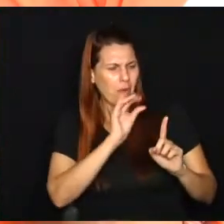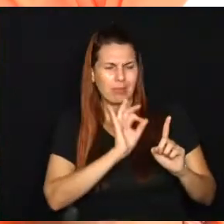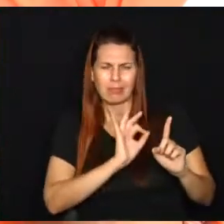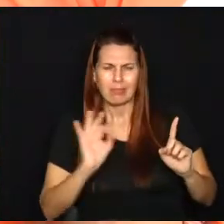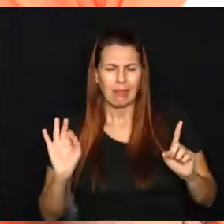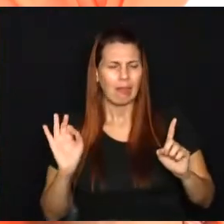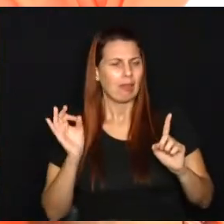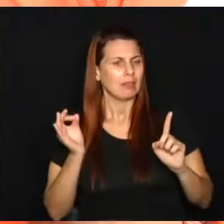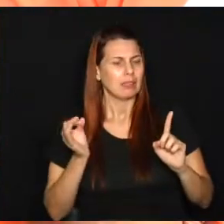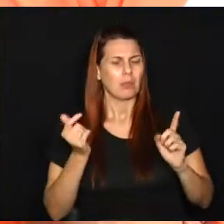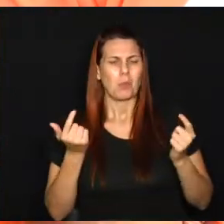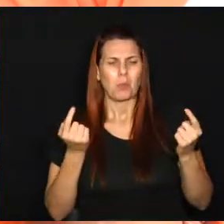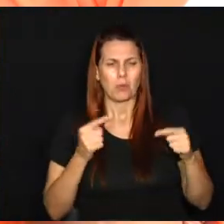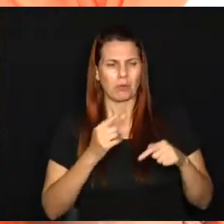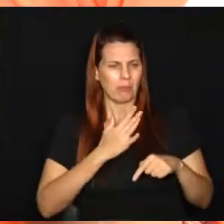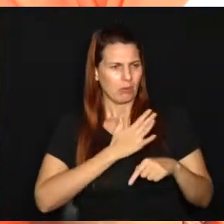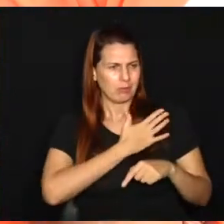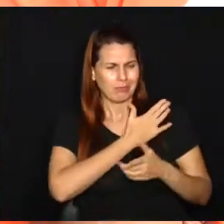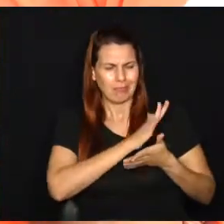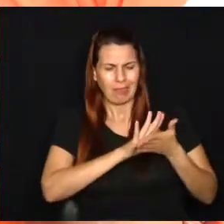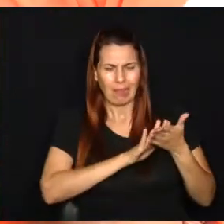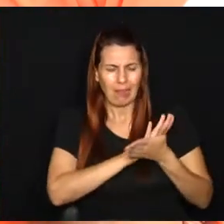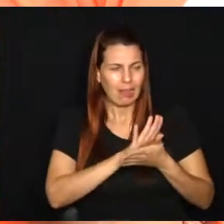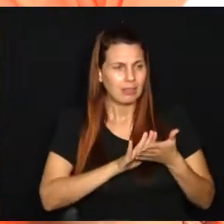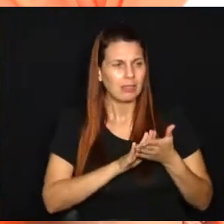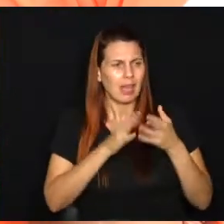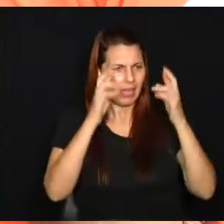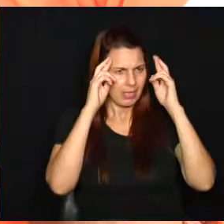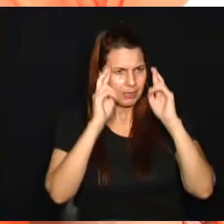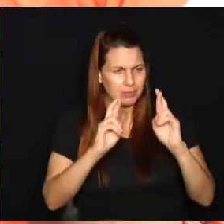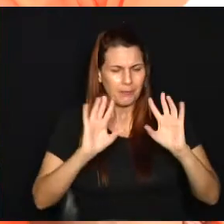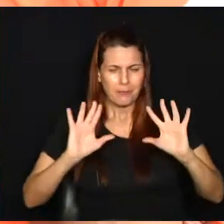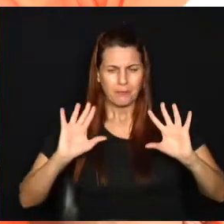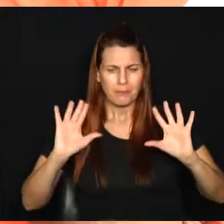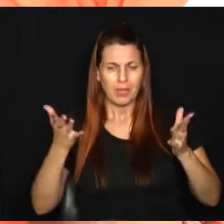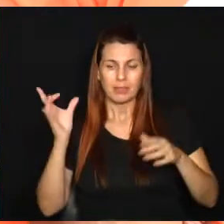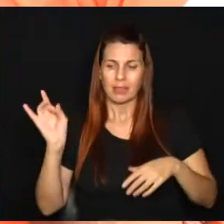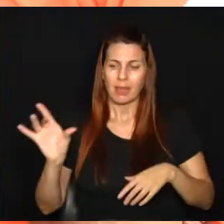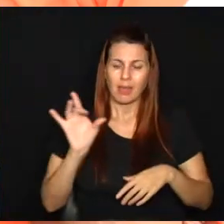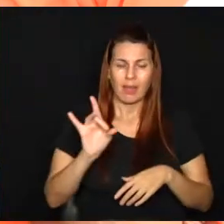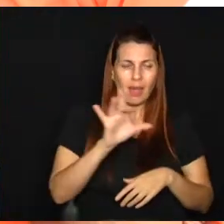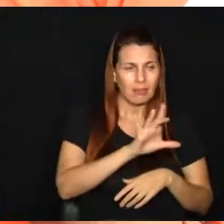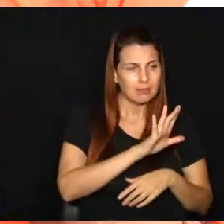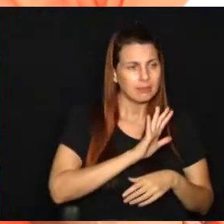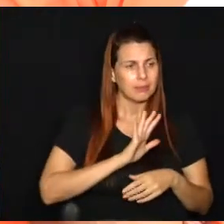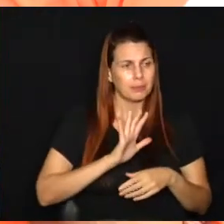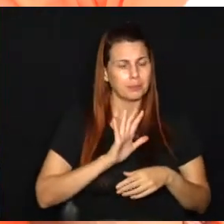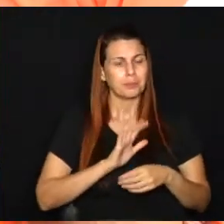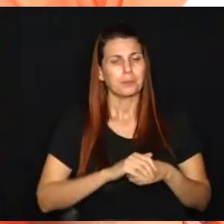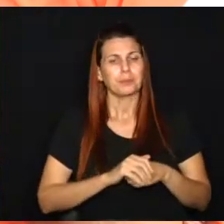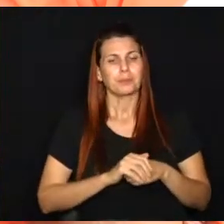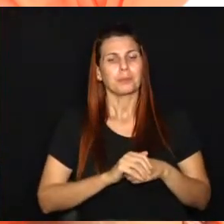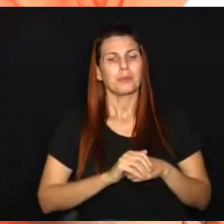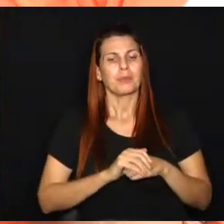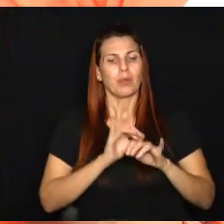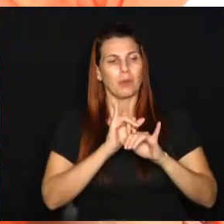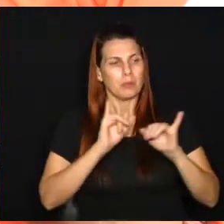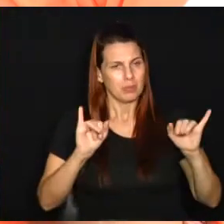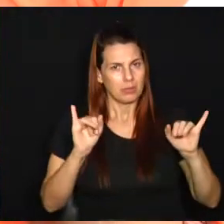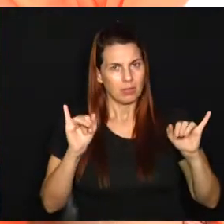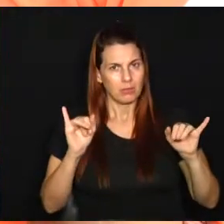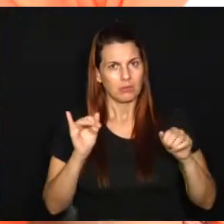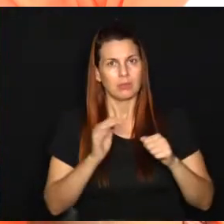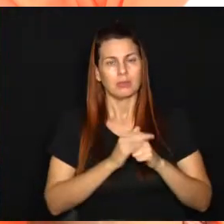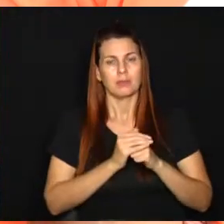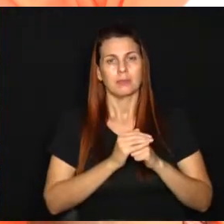sem homofobia, respeitando todo mundo, respeitando a festa de cada um. Então, essa é a mensagem aí